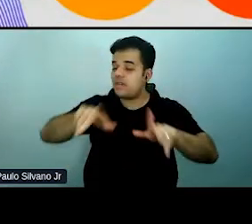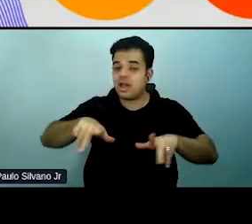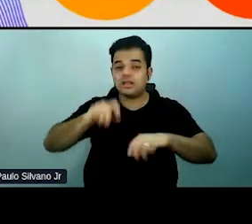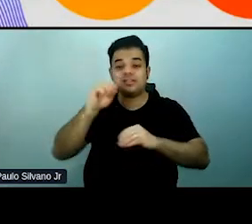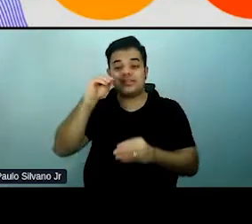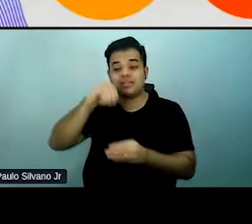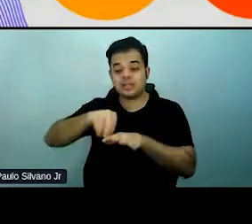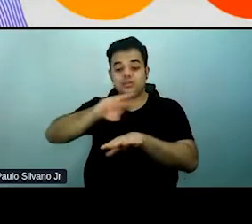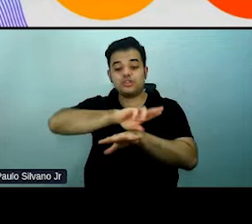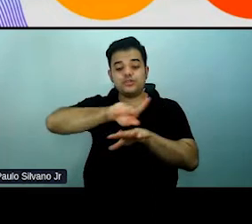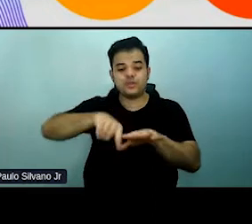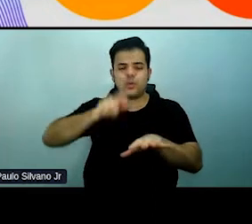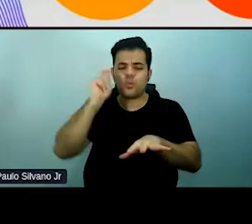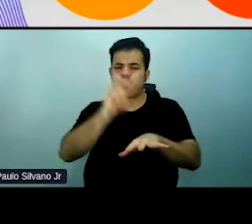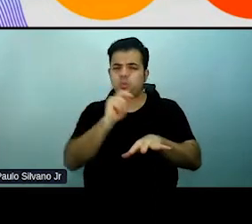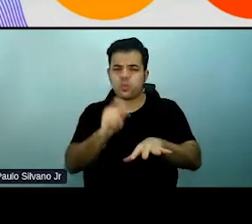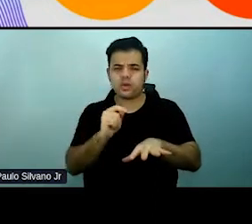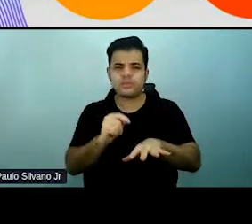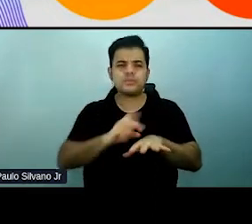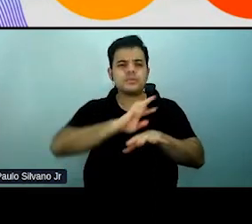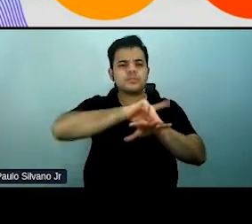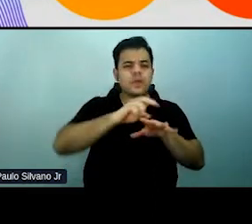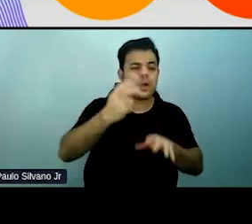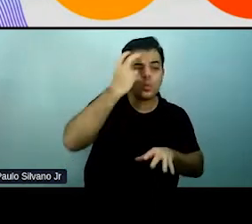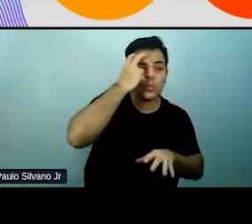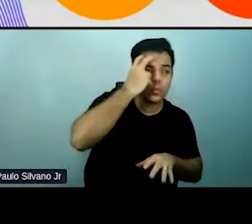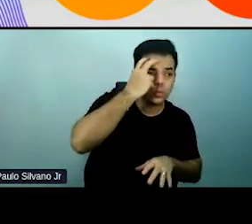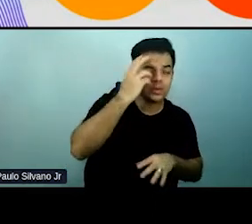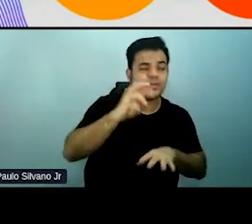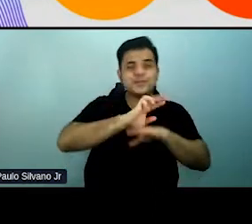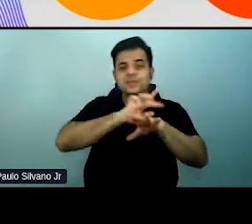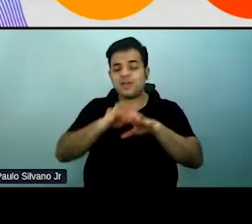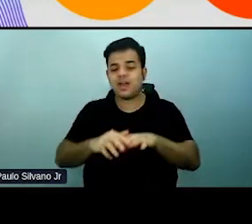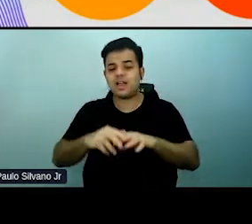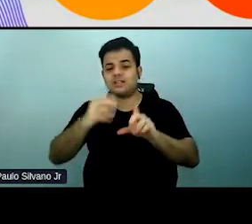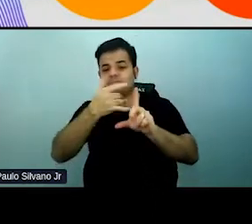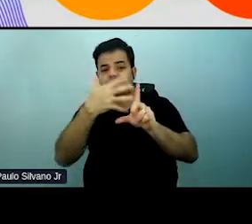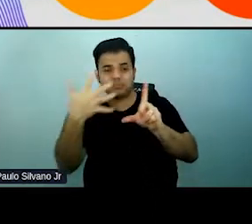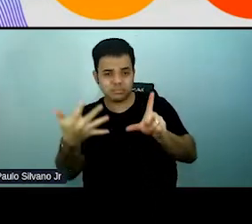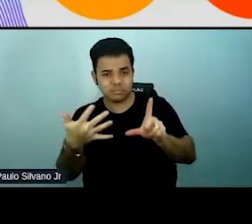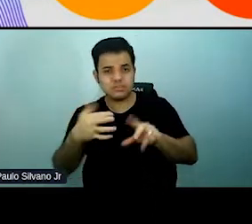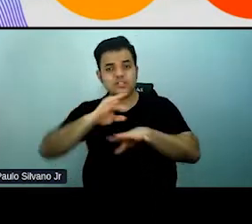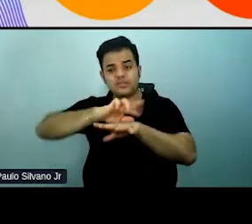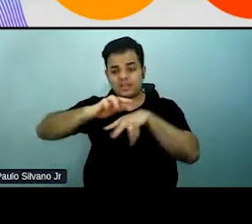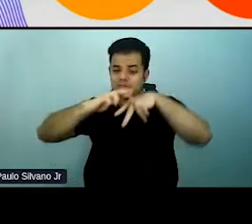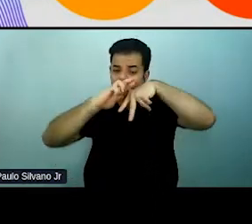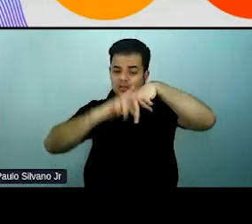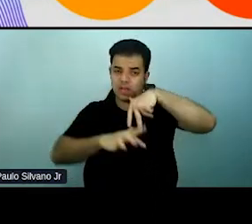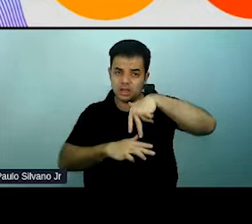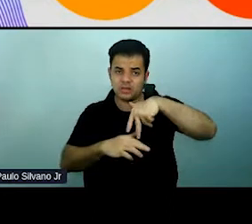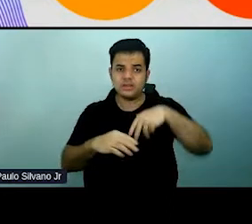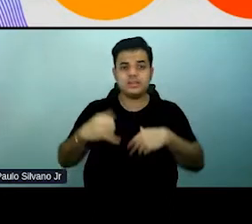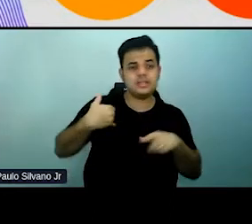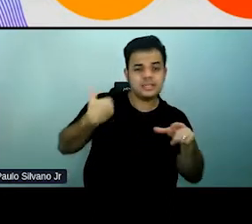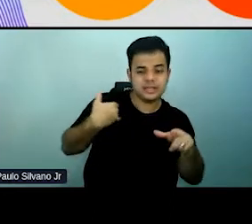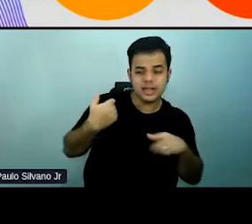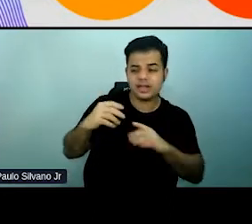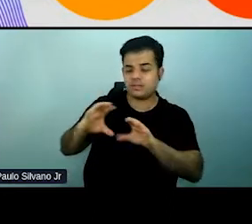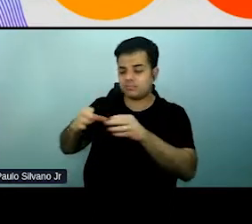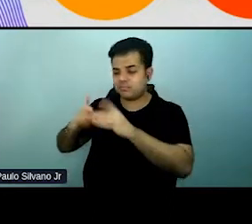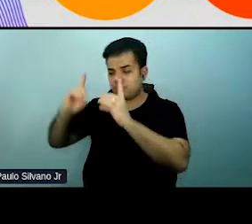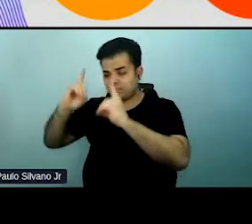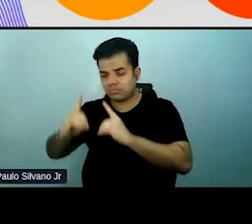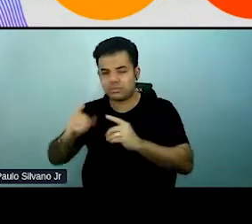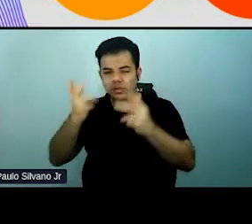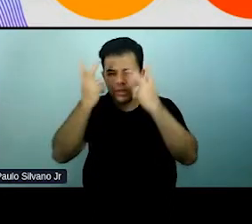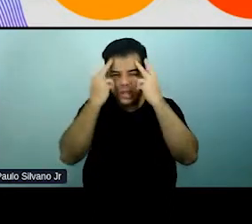que a gente encontra, né? Então, tem a diversidade cultural, tem a diversidade LGBT, tem a diversidade de gênero, etária, PCD, a